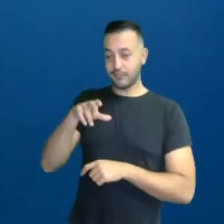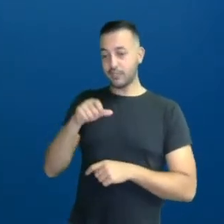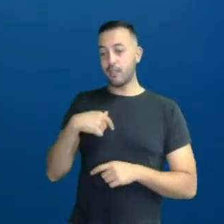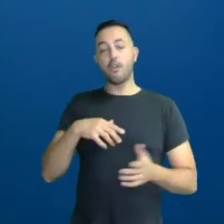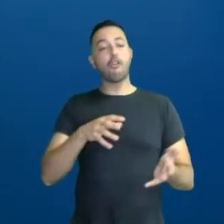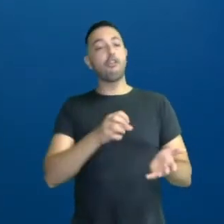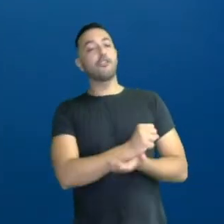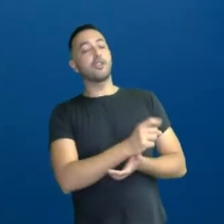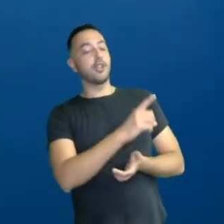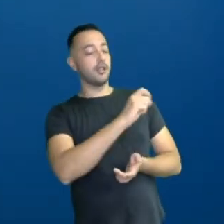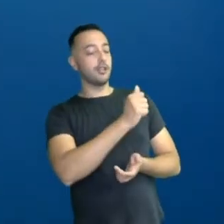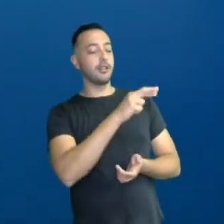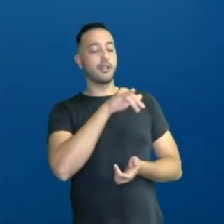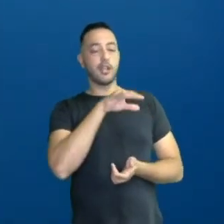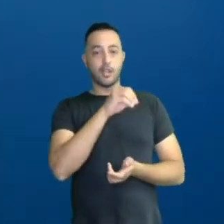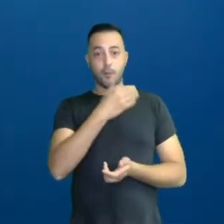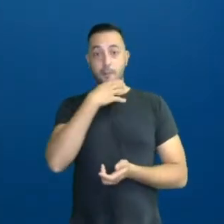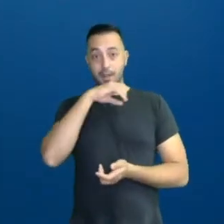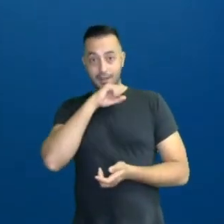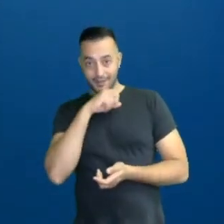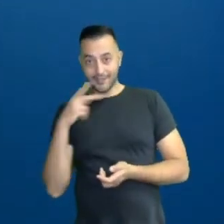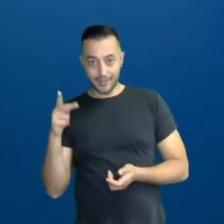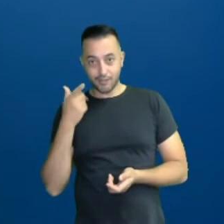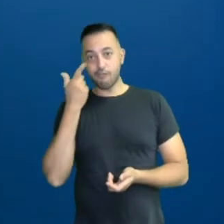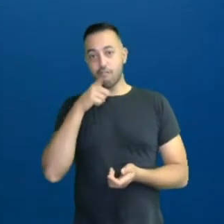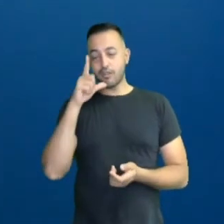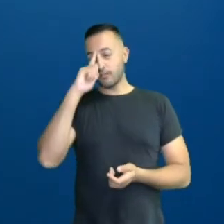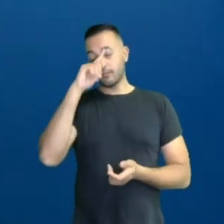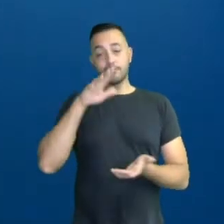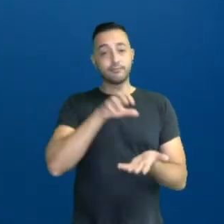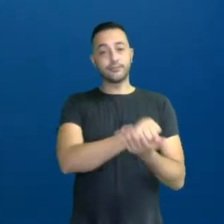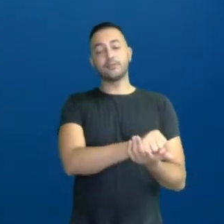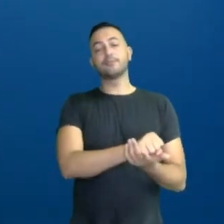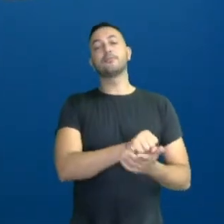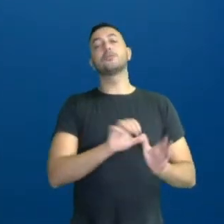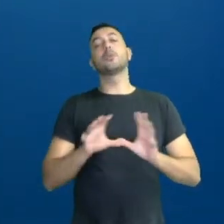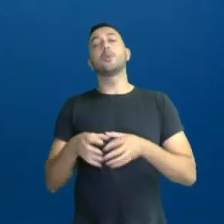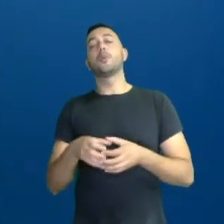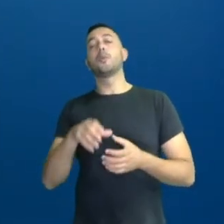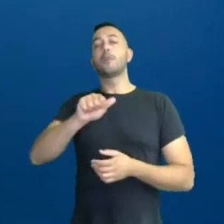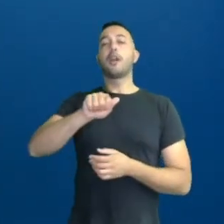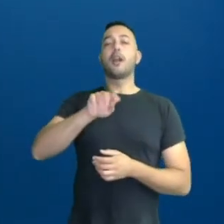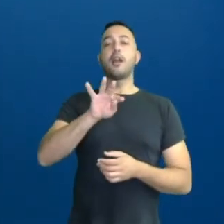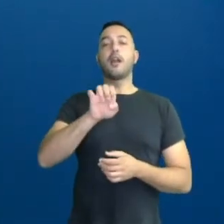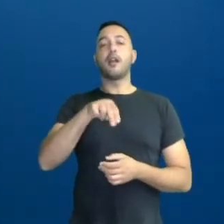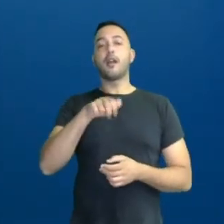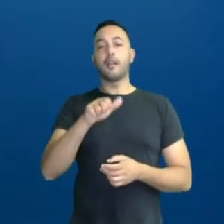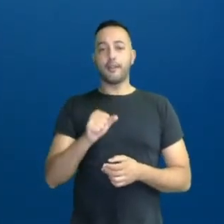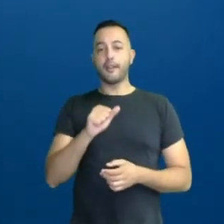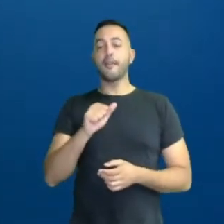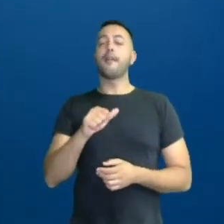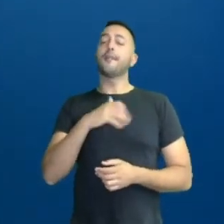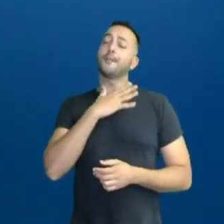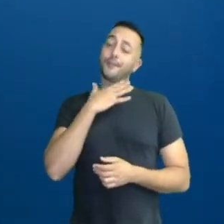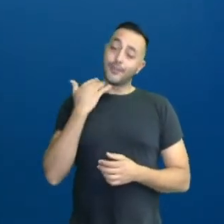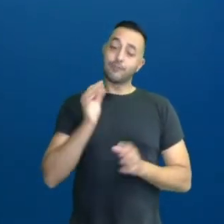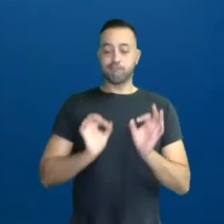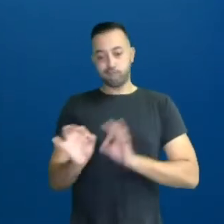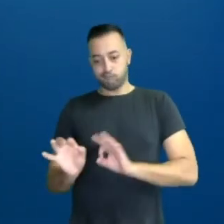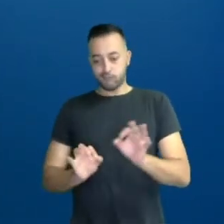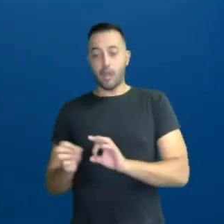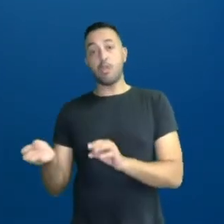Dario, pai de Xerxes, conquista o território grego. Os atenienses, com a morte de Dario, se preparando para